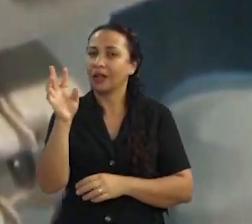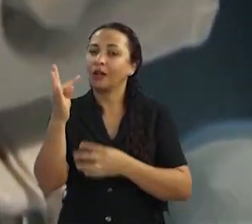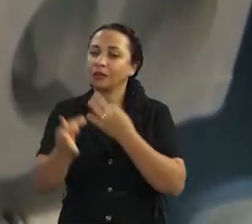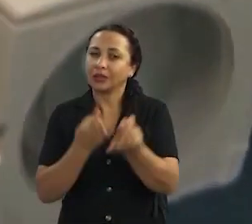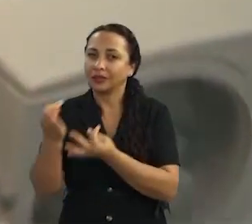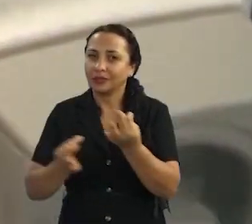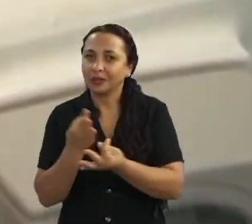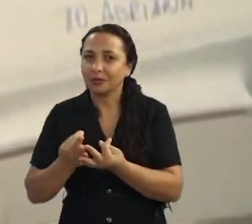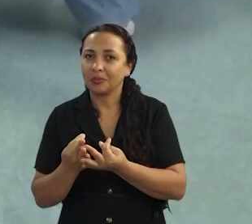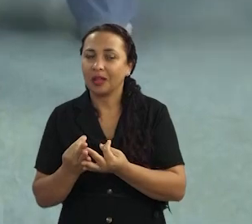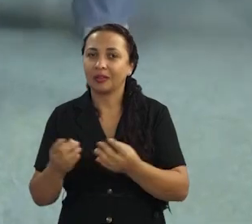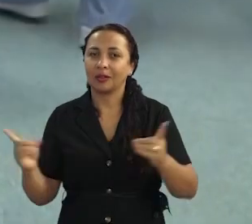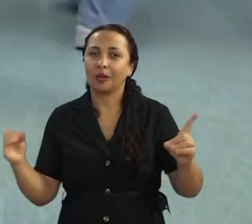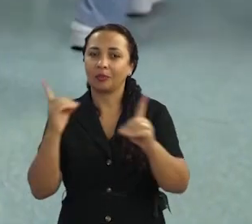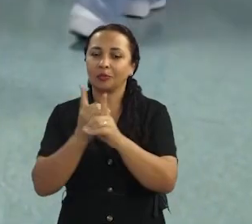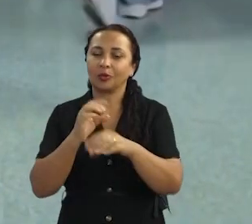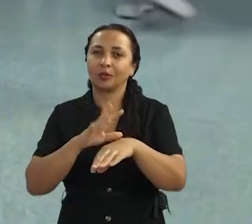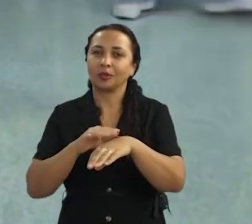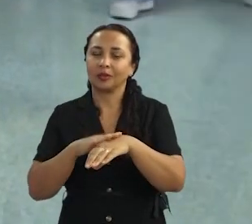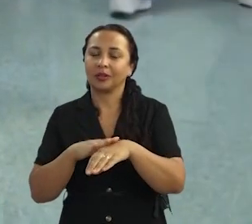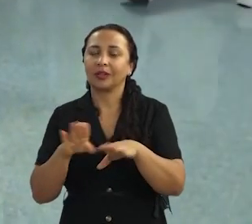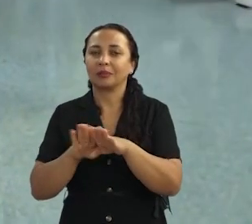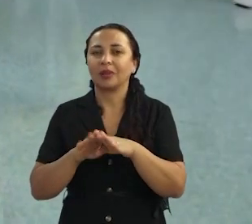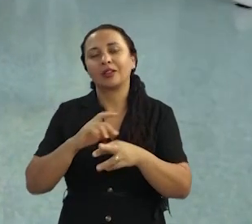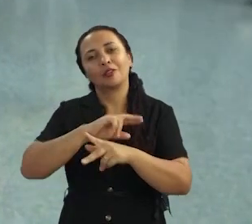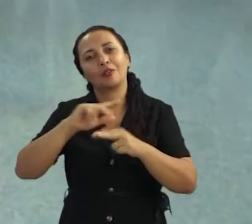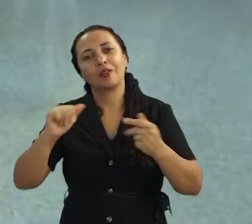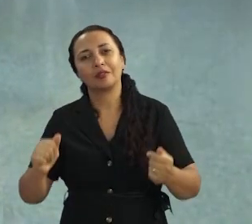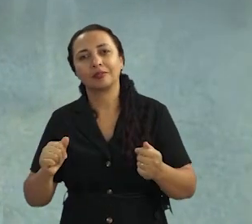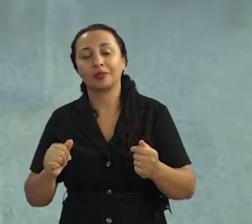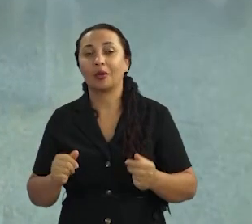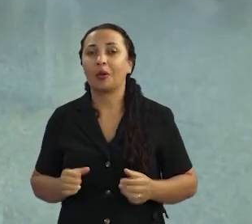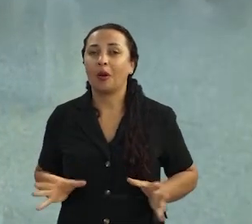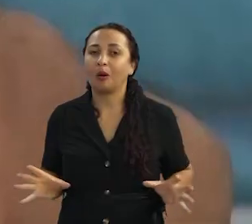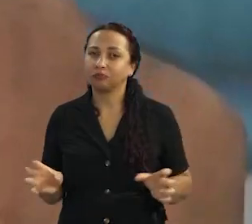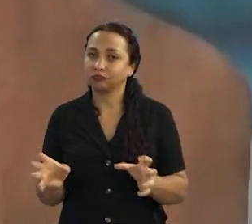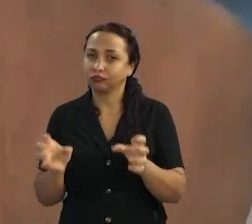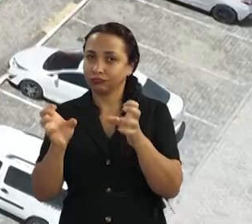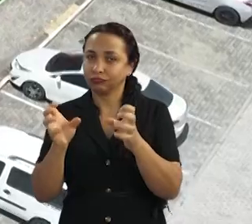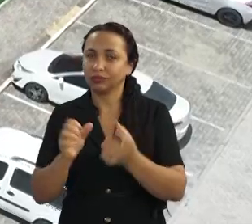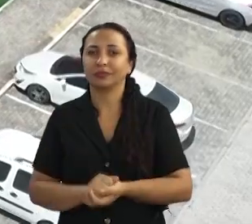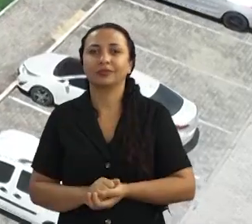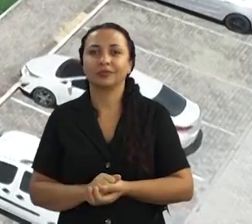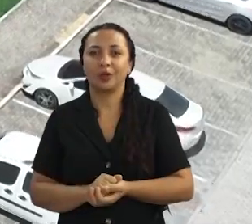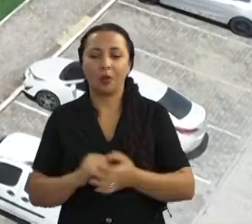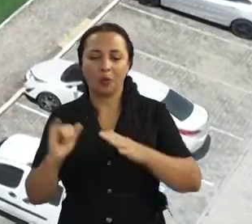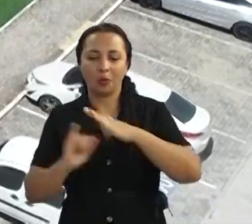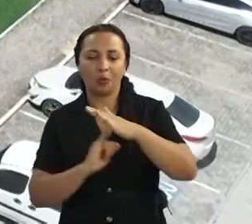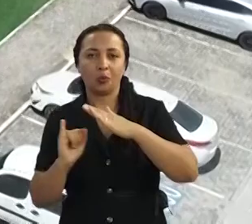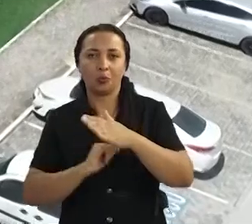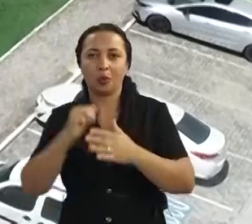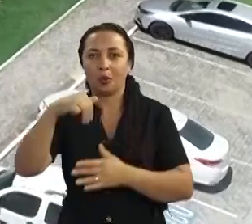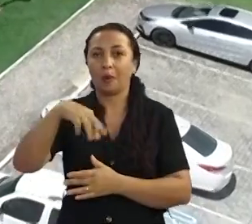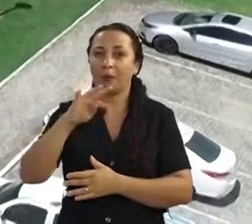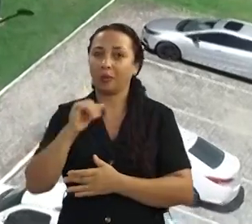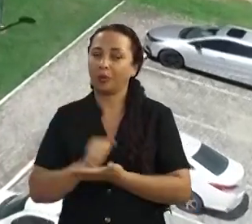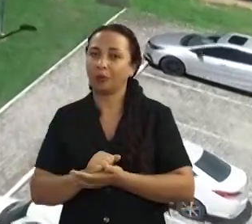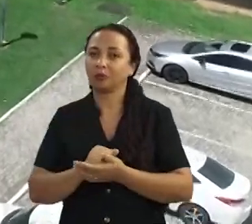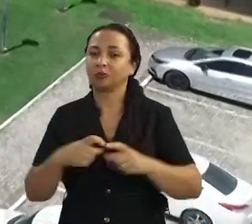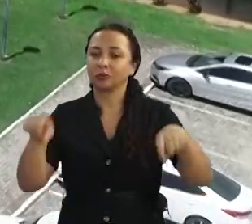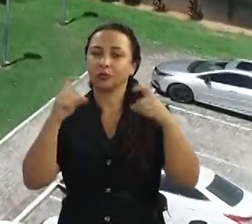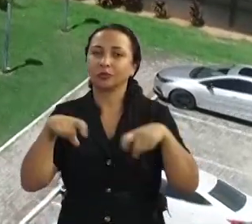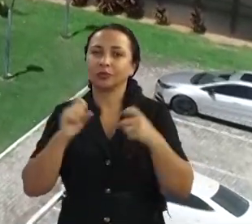tratamento, diagnóstico e até prognóstico de diversas doenças, como o câncer. No Instituto Metrópole Digital